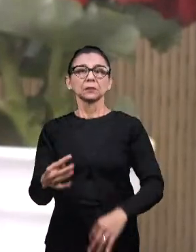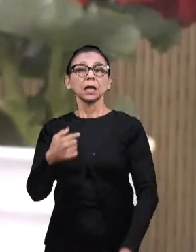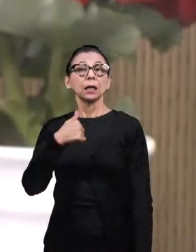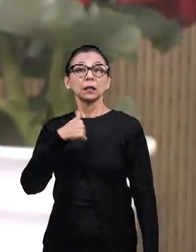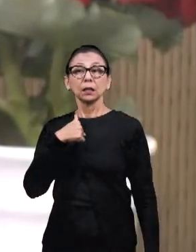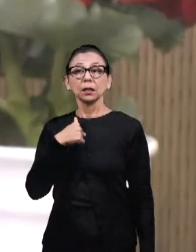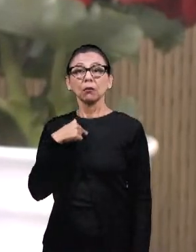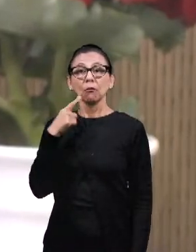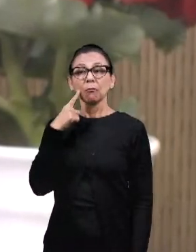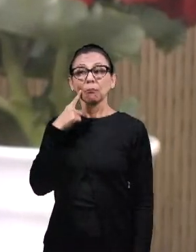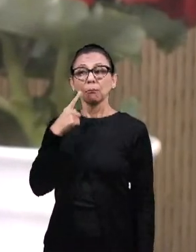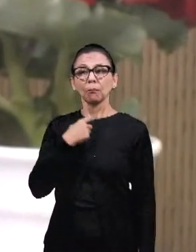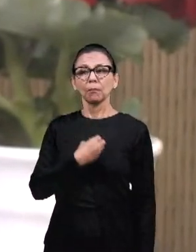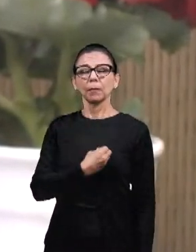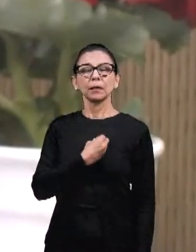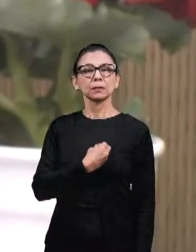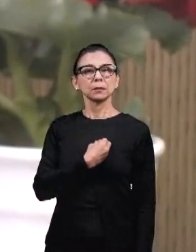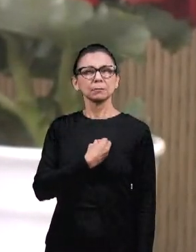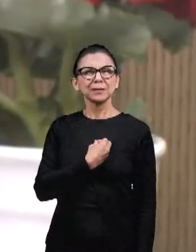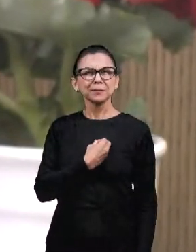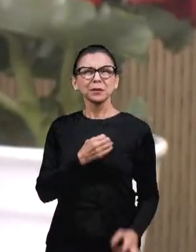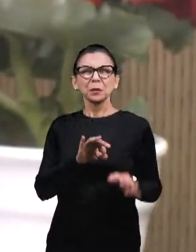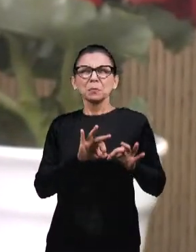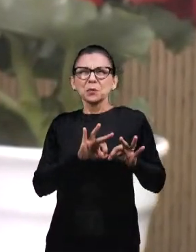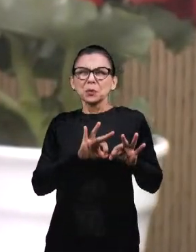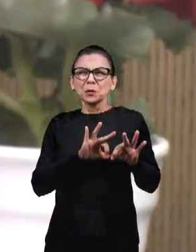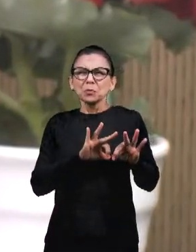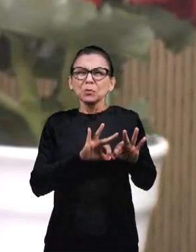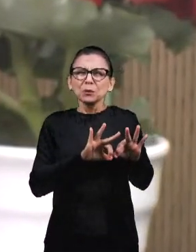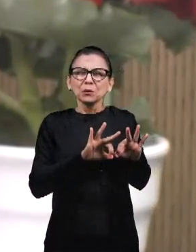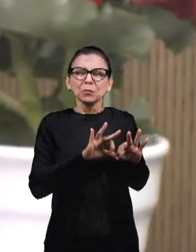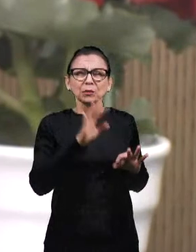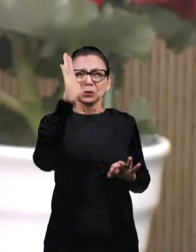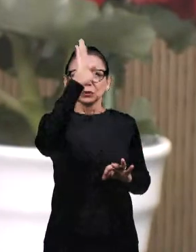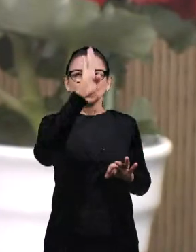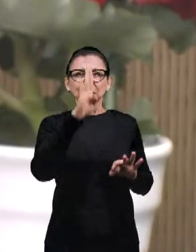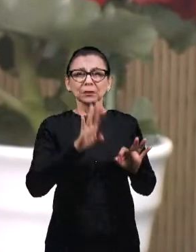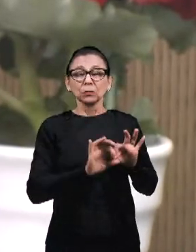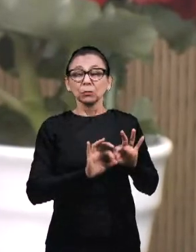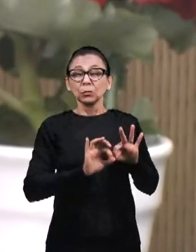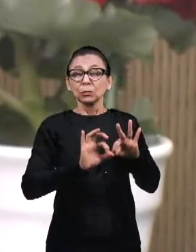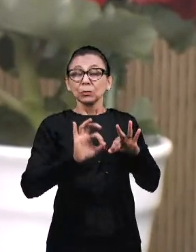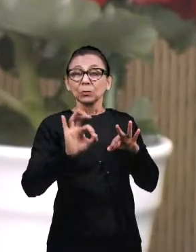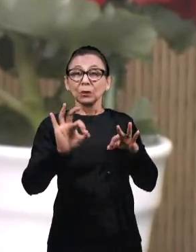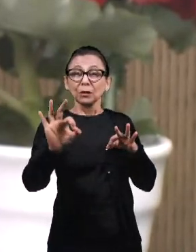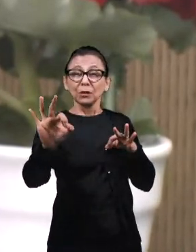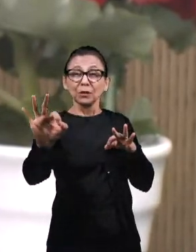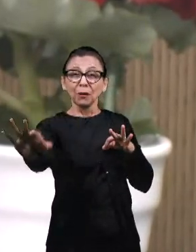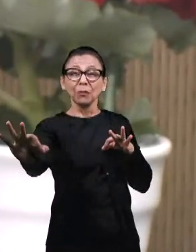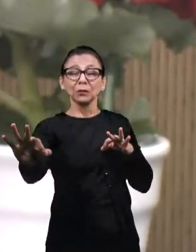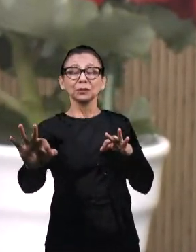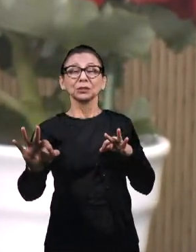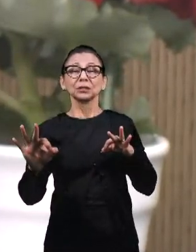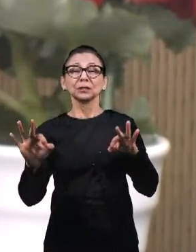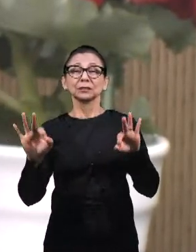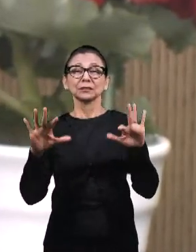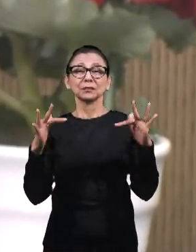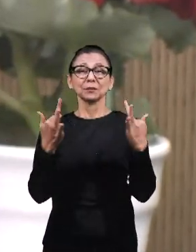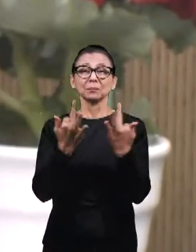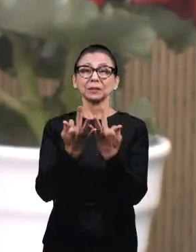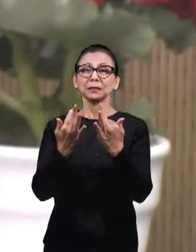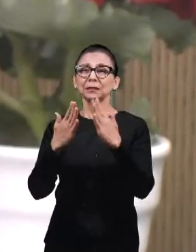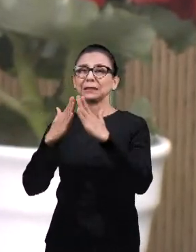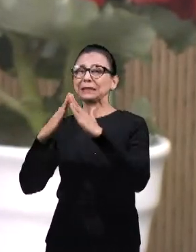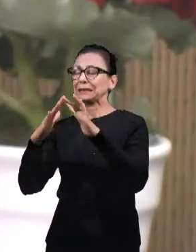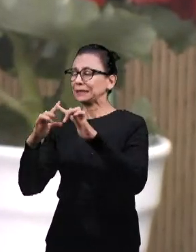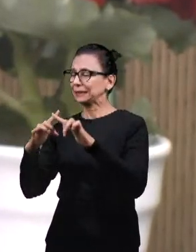participar, tão distante de casa, tão distante da igreja, da família,